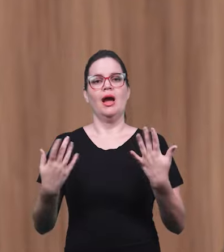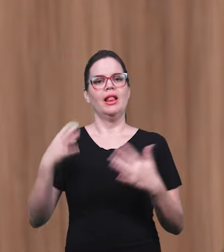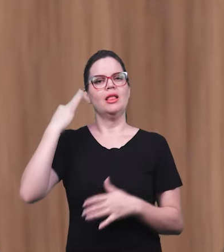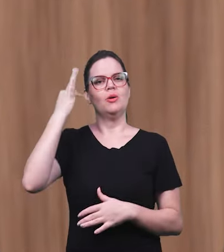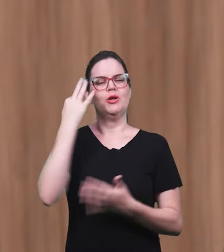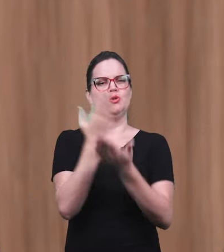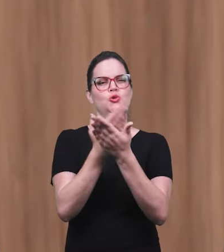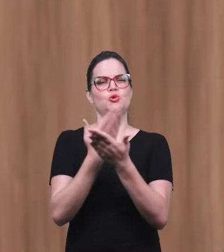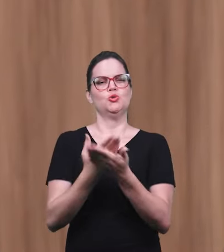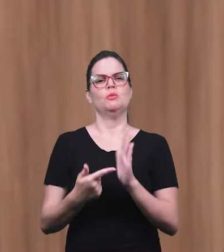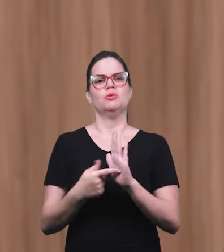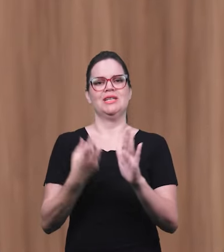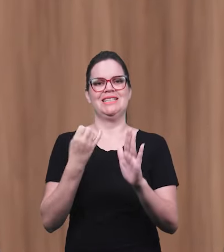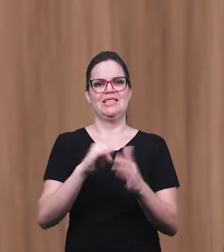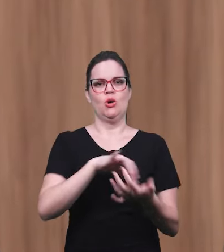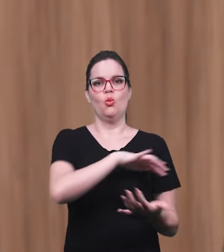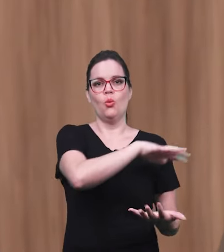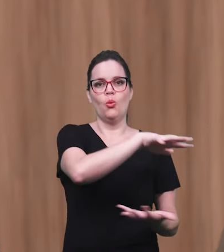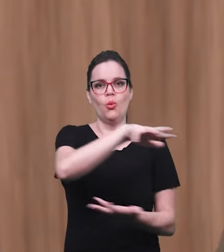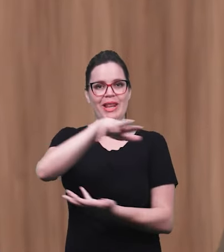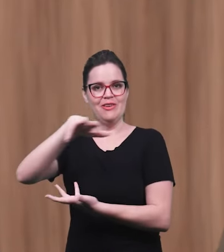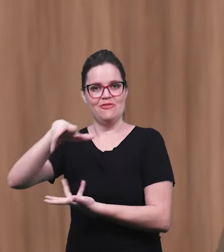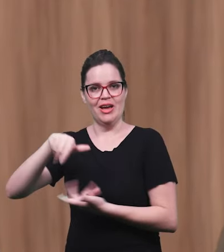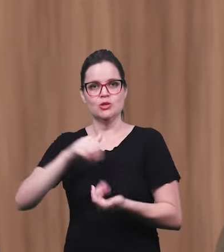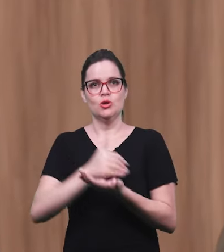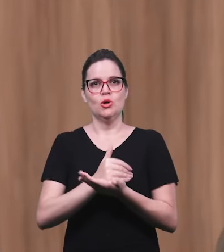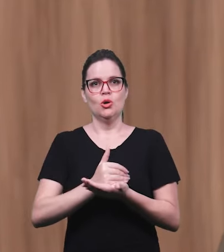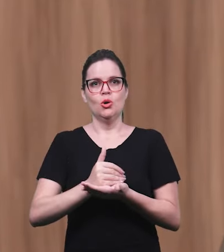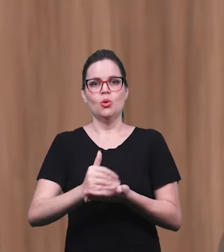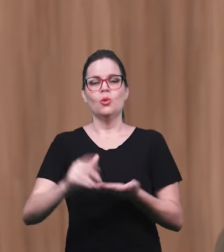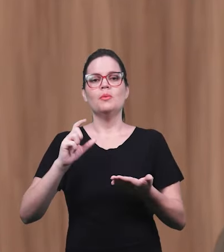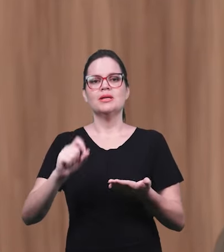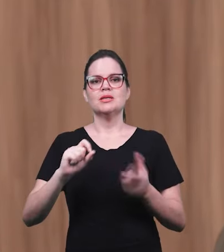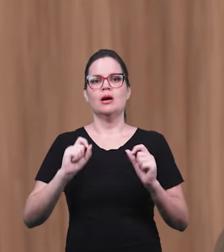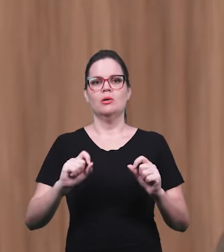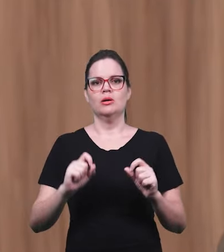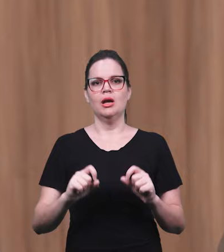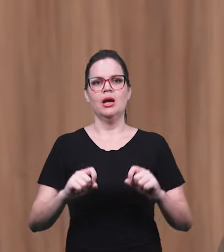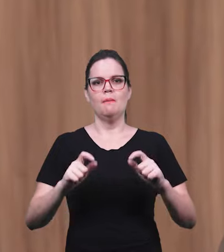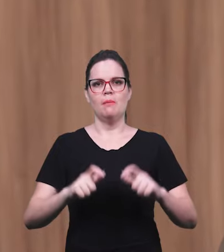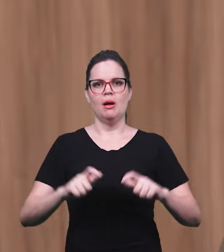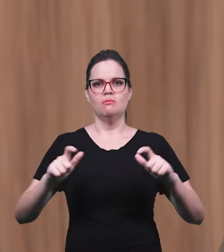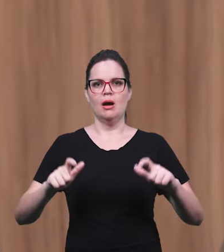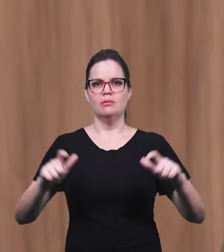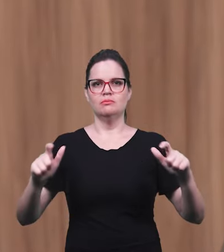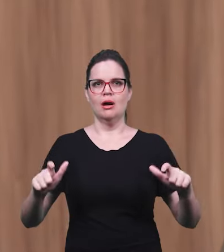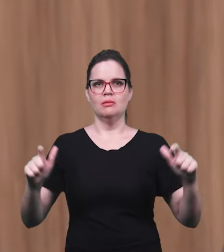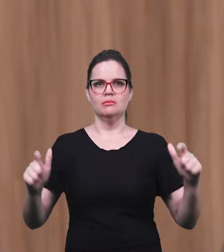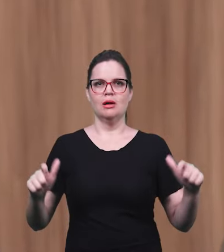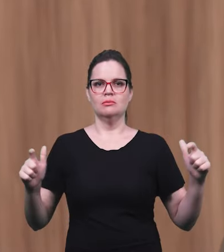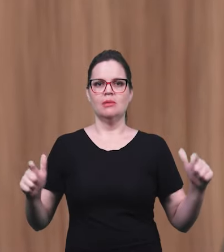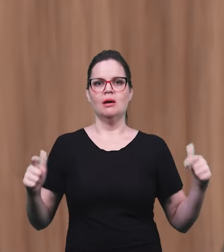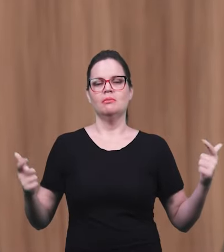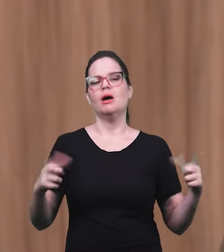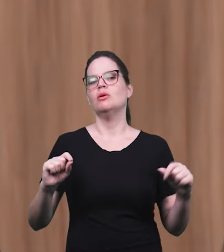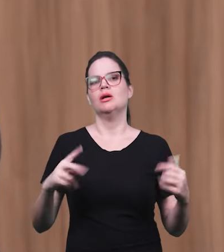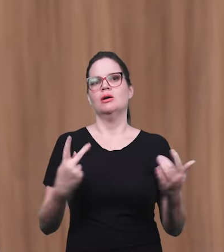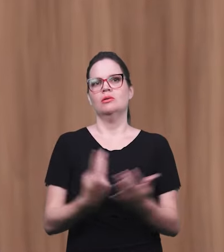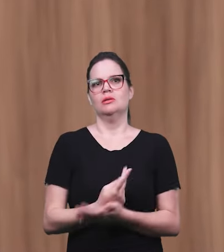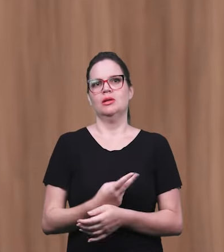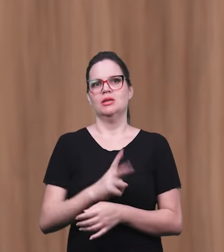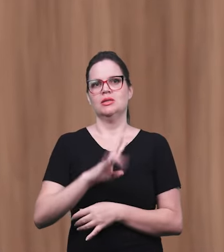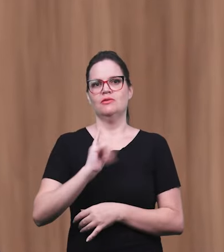expansão, o que vai acontecer? Vai chegar um momento que o trabalho útil ele vai se deixar de existir. Então vai chegar a